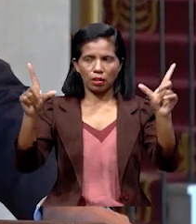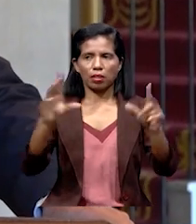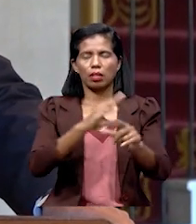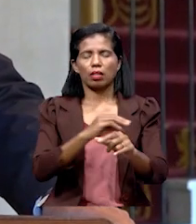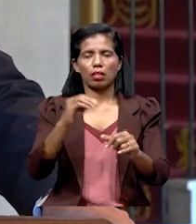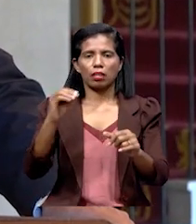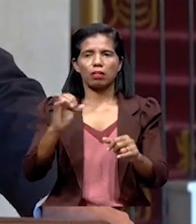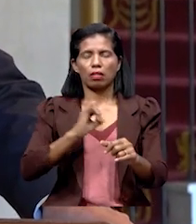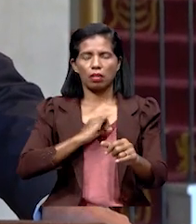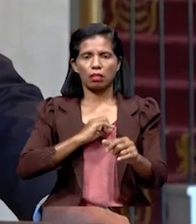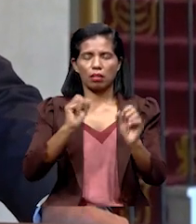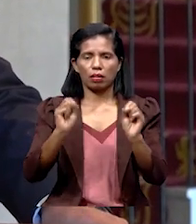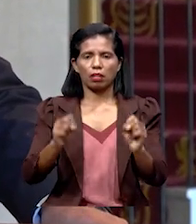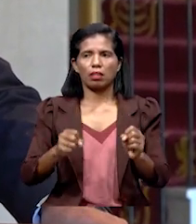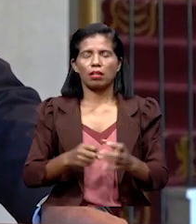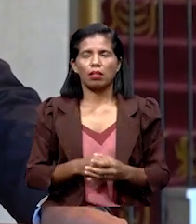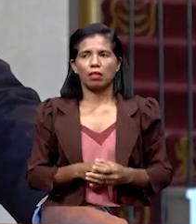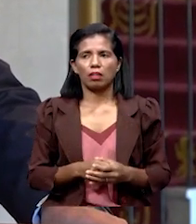foi uma audiência nesse sentido e em que